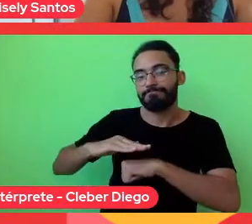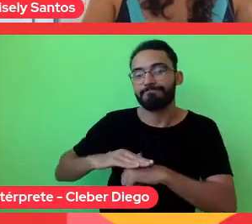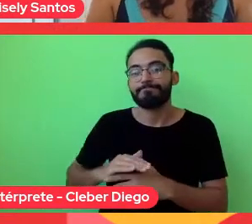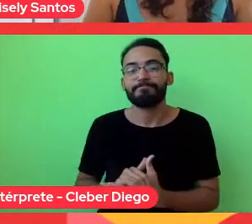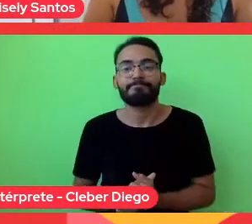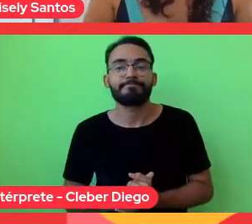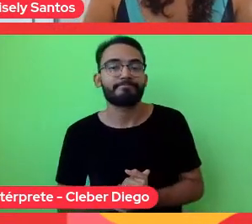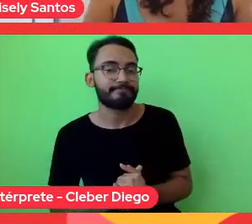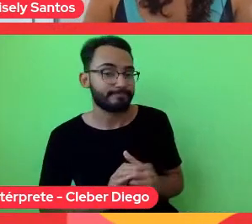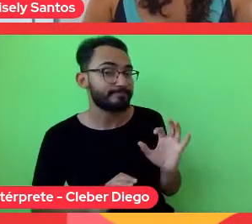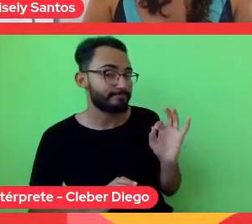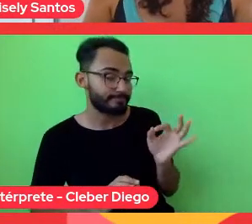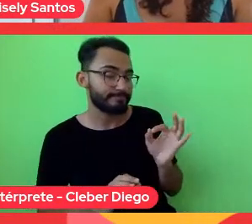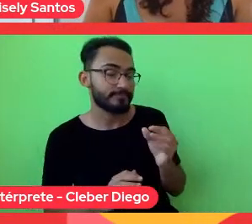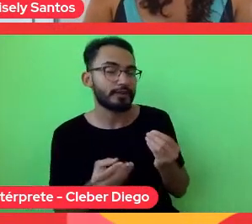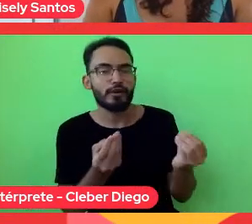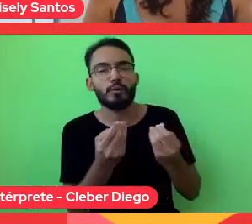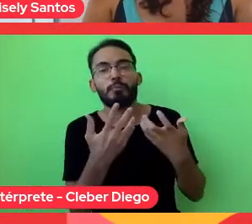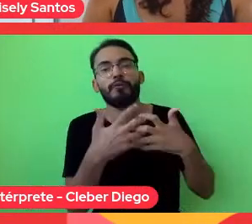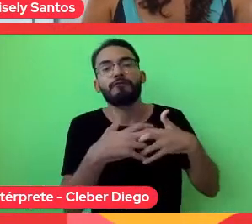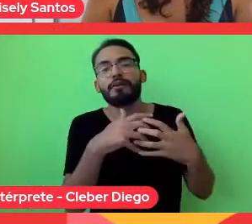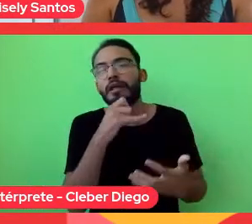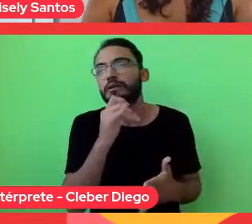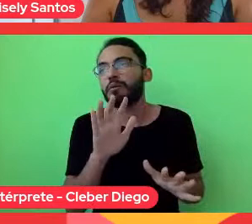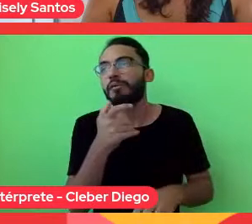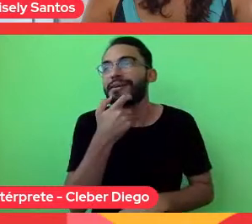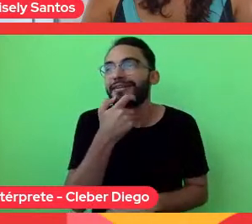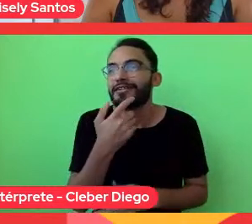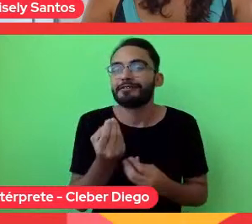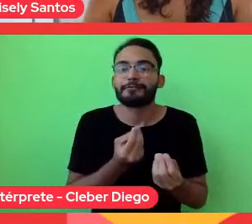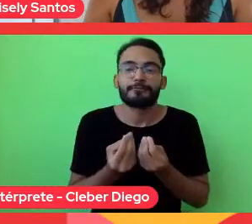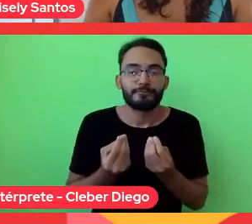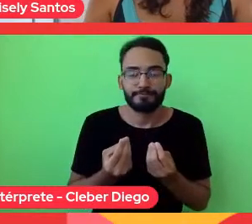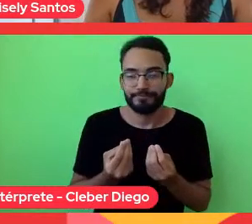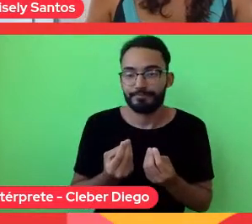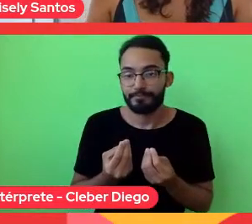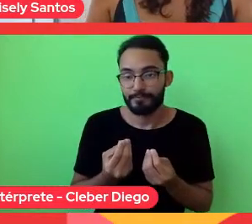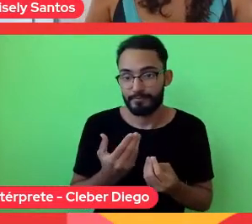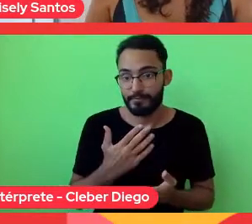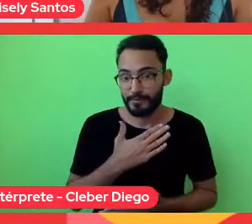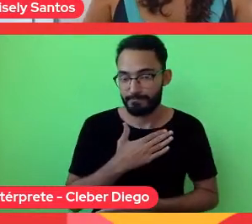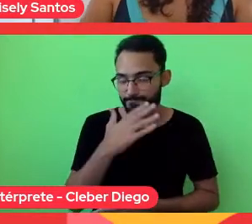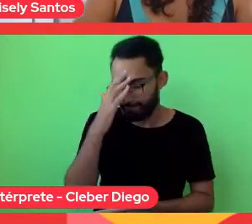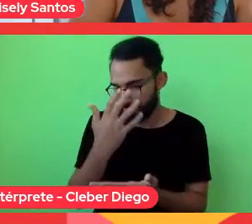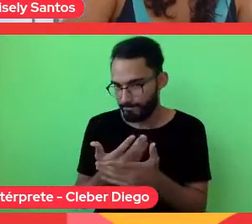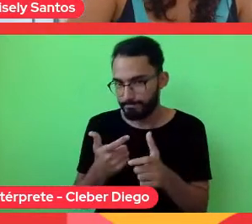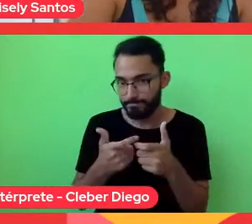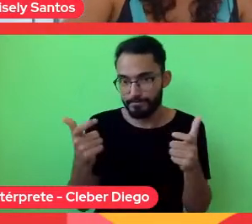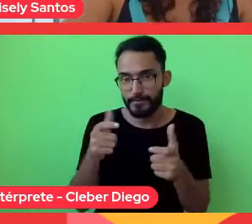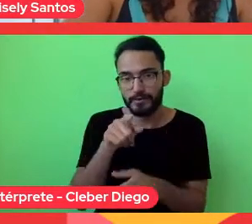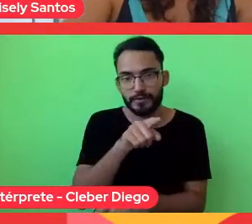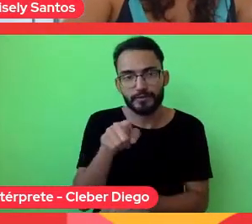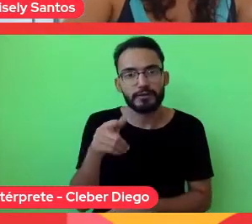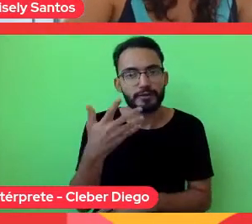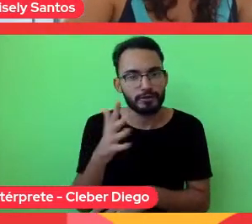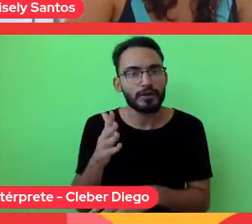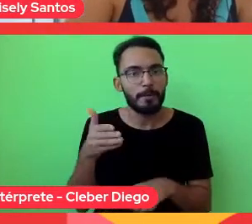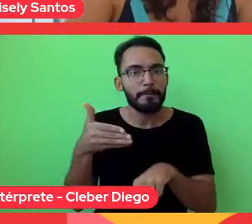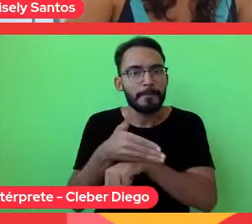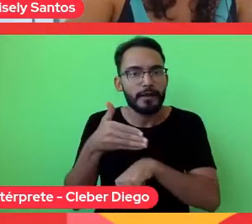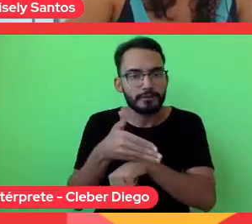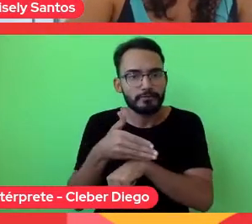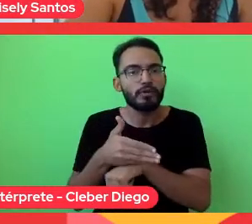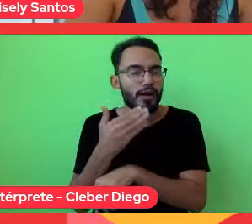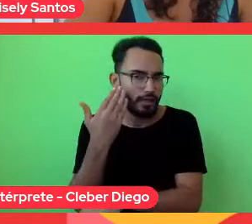é. E aí, como é que funciona essa questão de ser em inglês, né? Acredito que a maioria já participou do workshop. Você